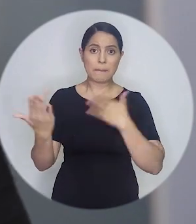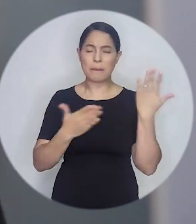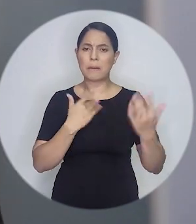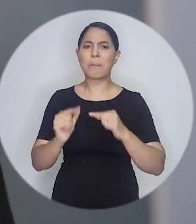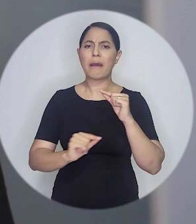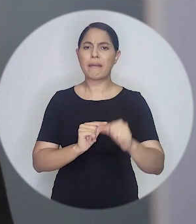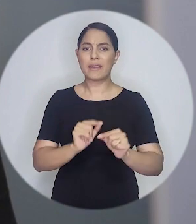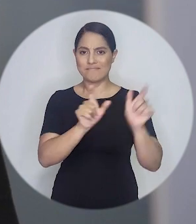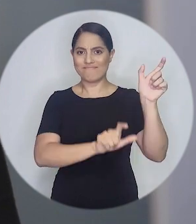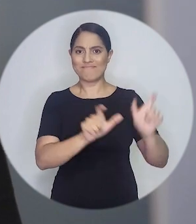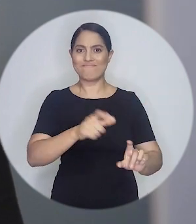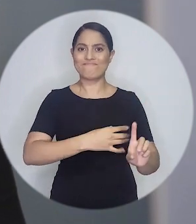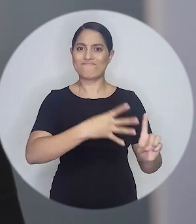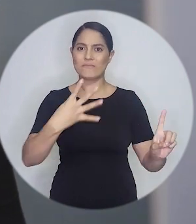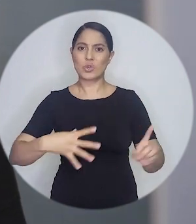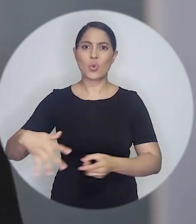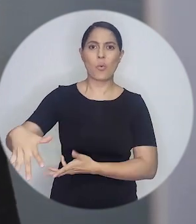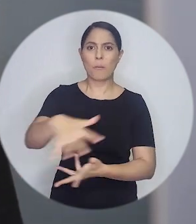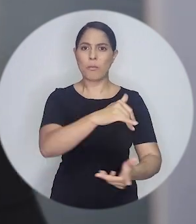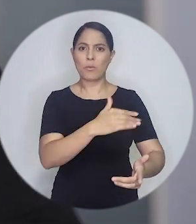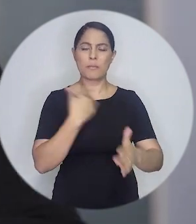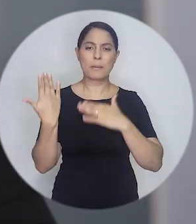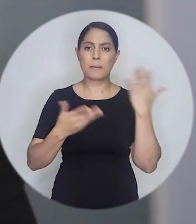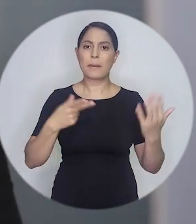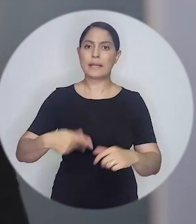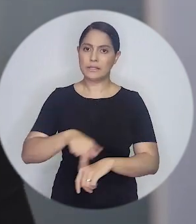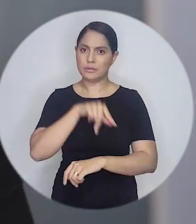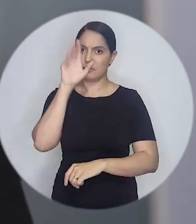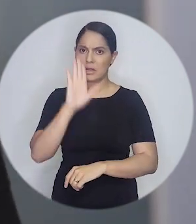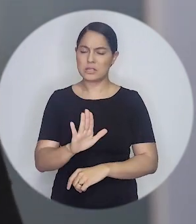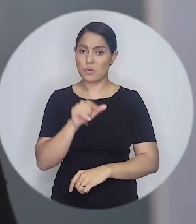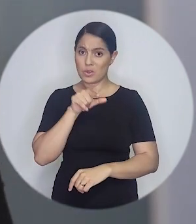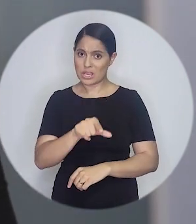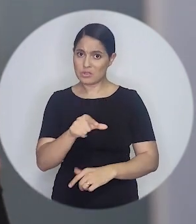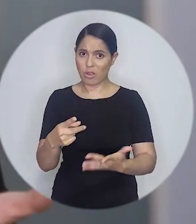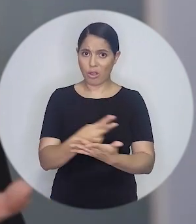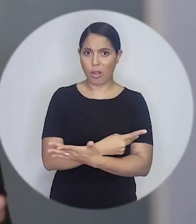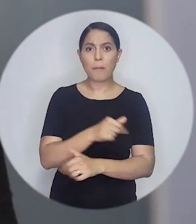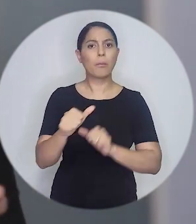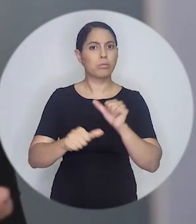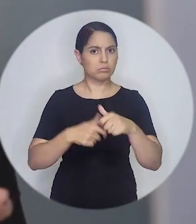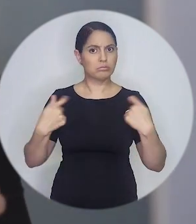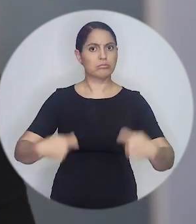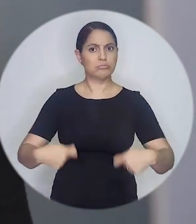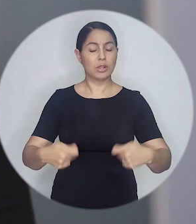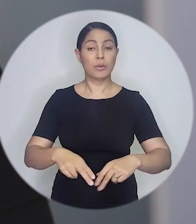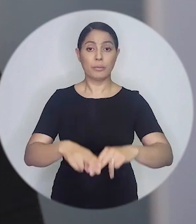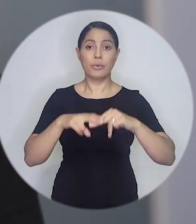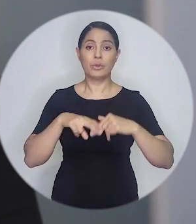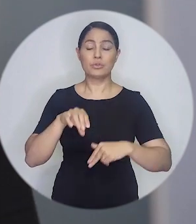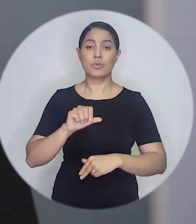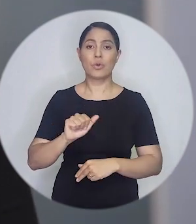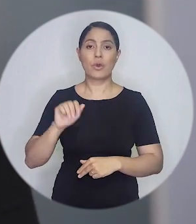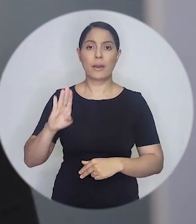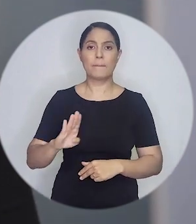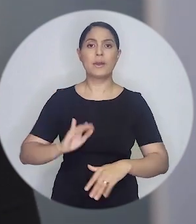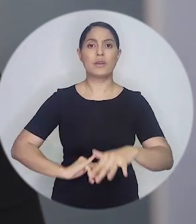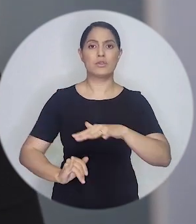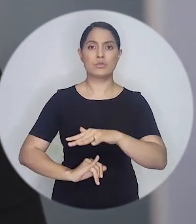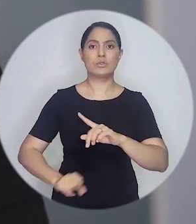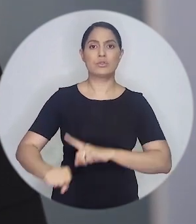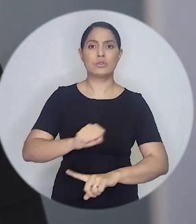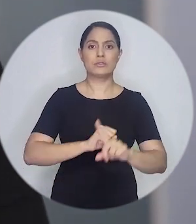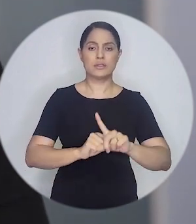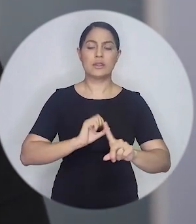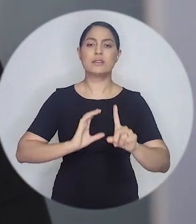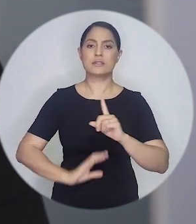que mais mata pessoas LGBTQIA+, em todo o mundo. Essa realidade precisa mudar e a Ordem dos Advogados do Brasil,